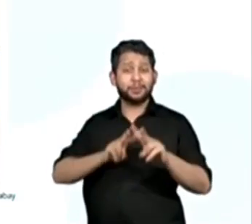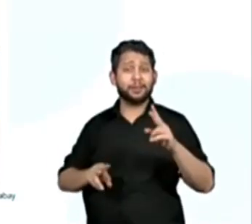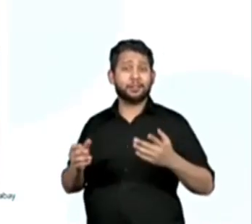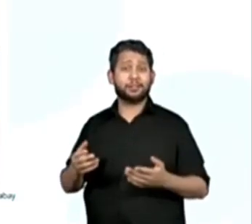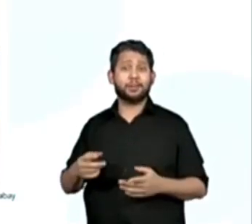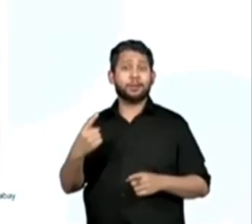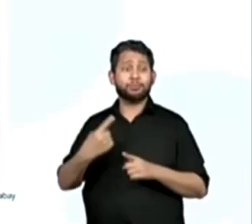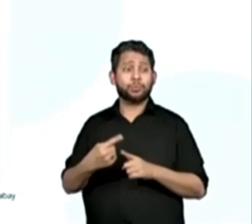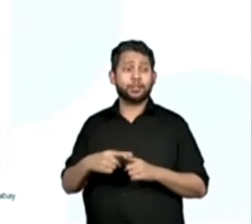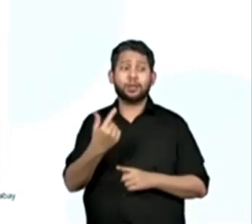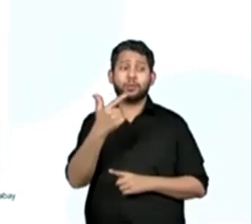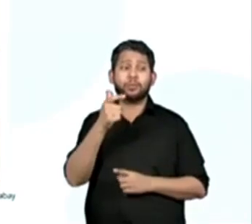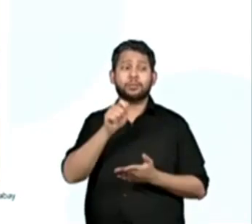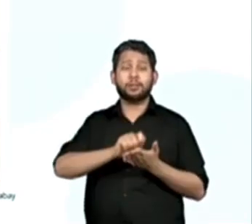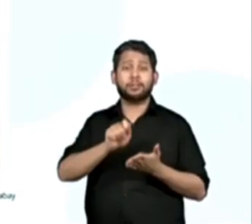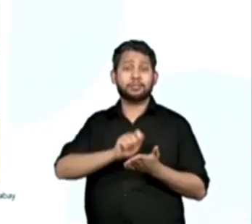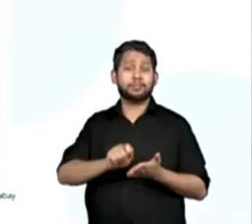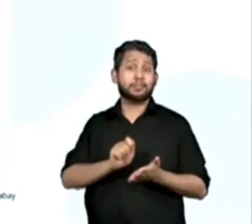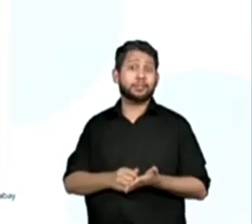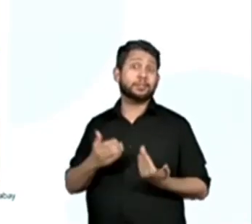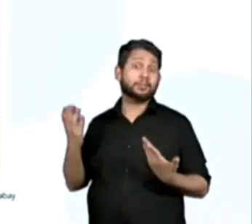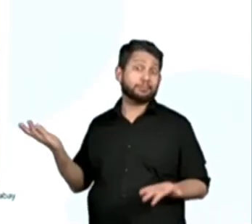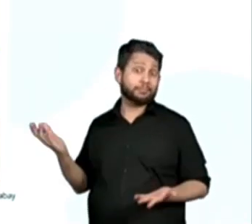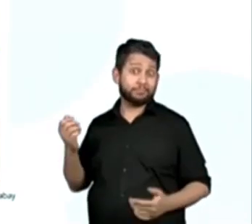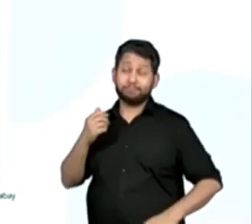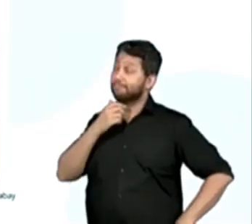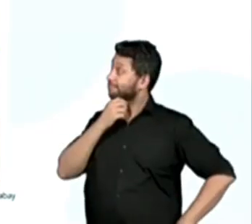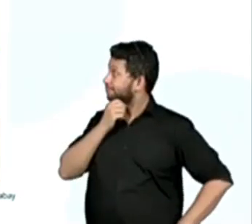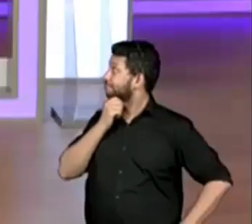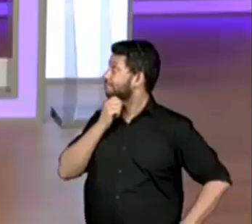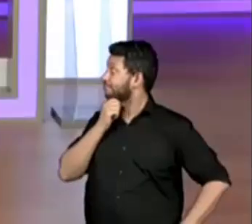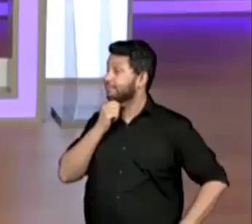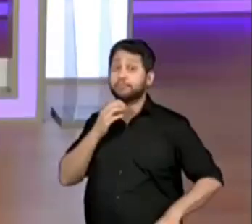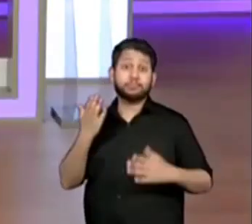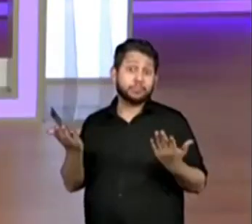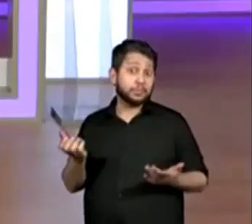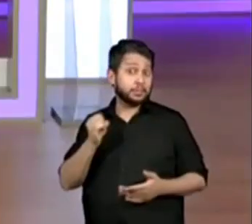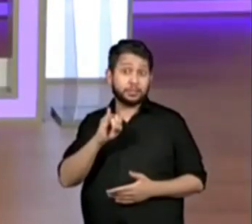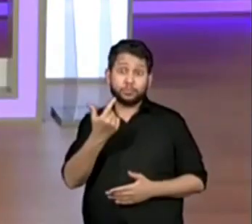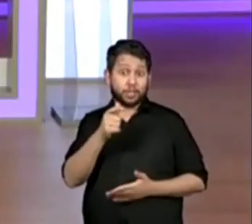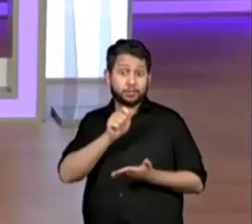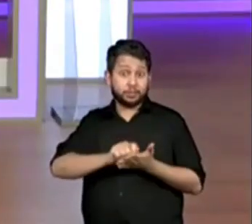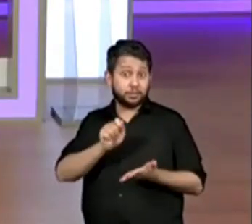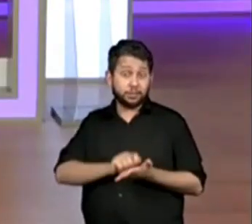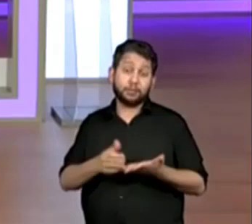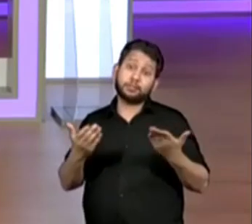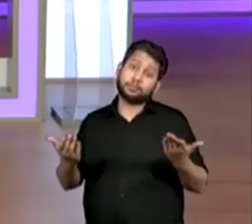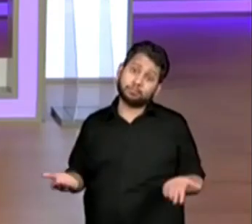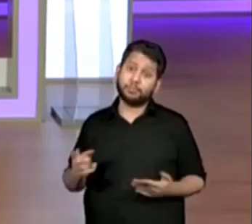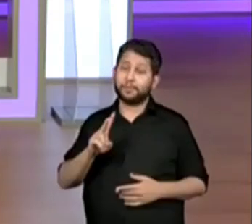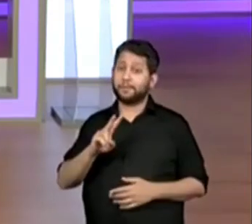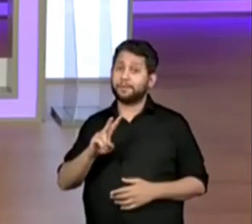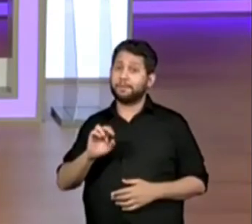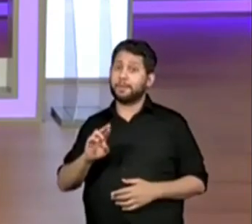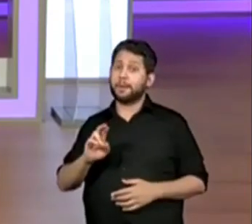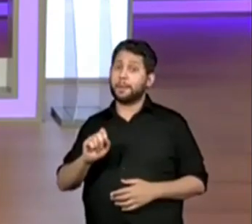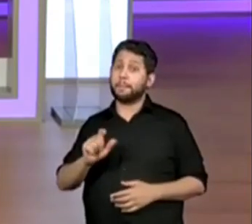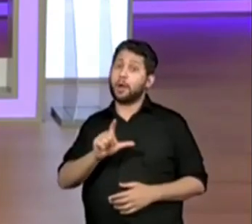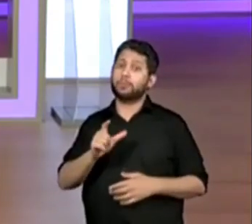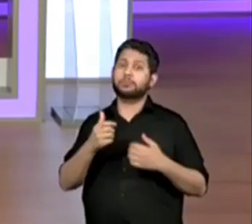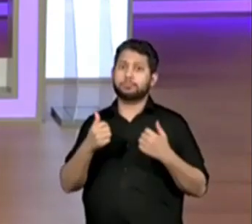eu não tenho escrita, certo? Muito bem. Sem escrita, não verbais. Ok,